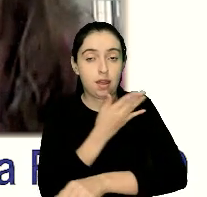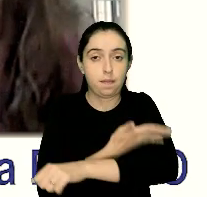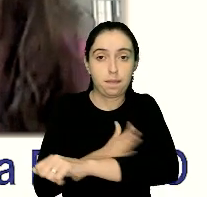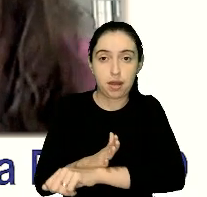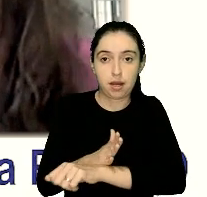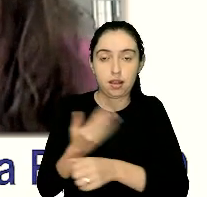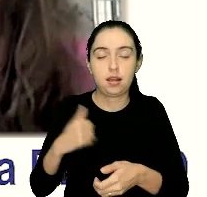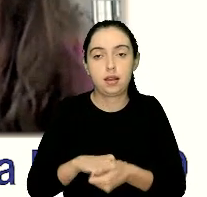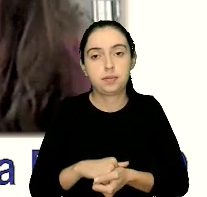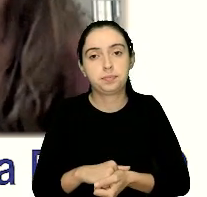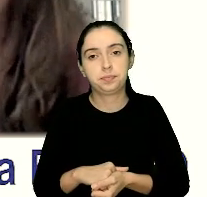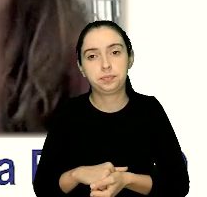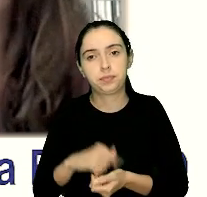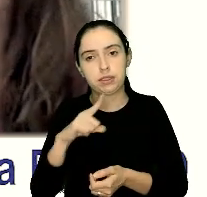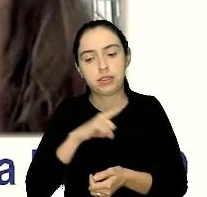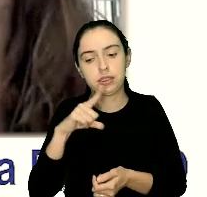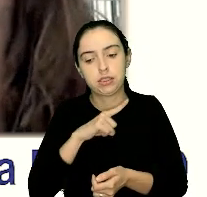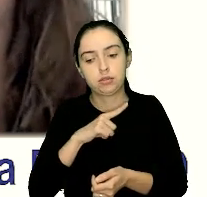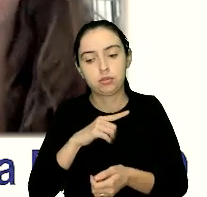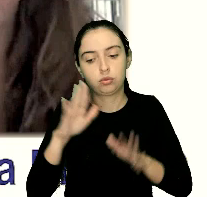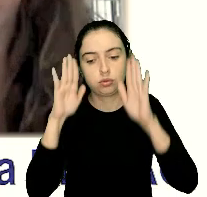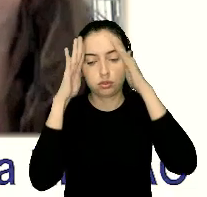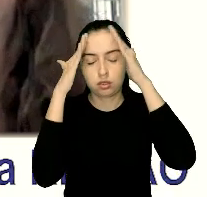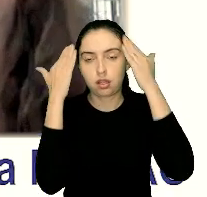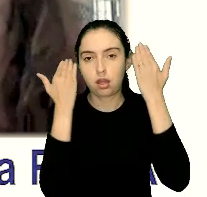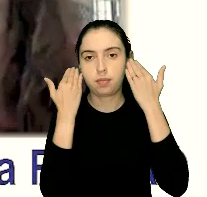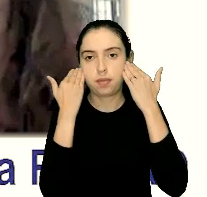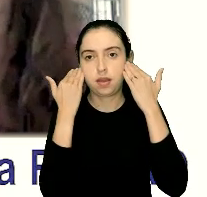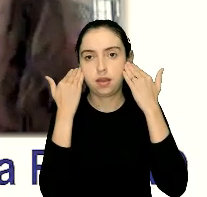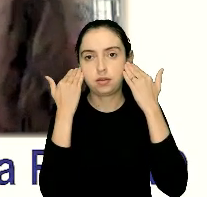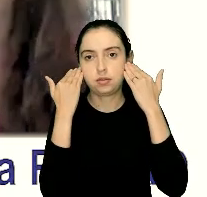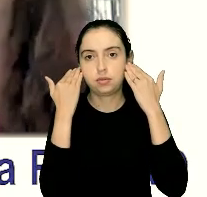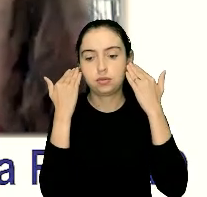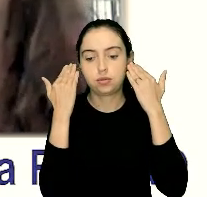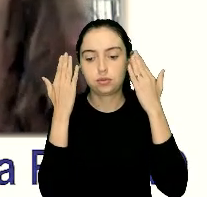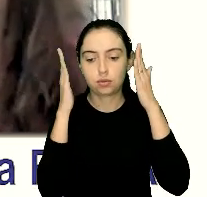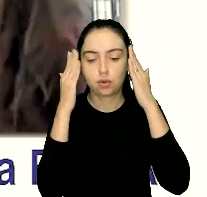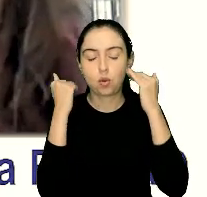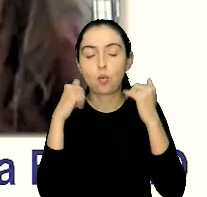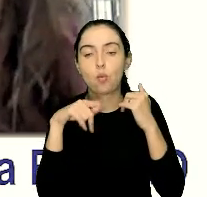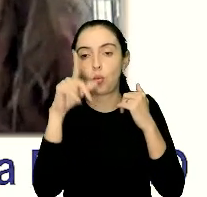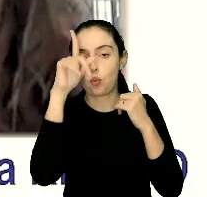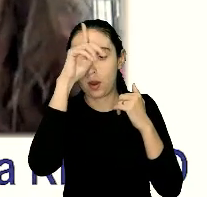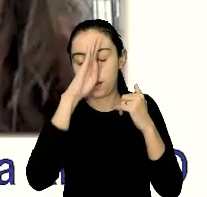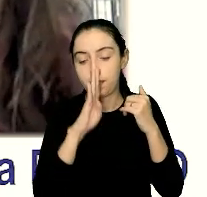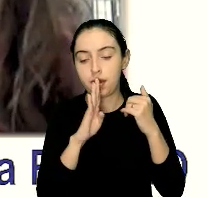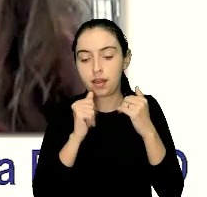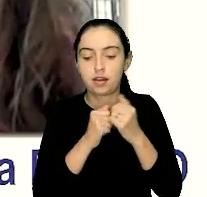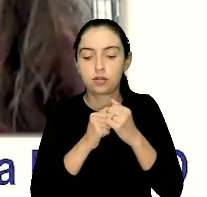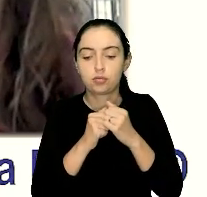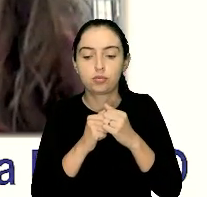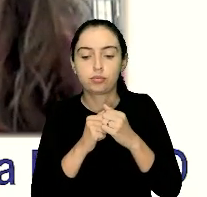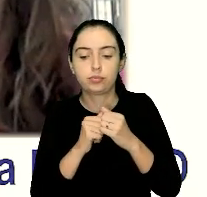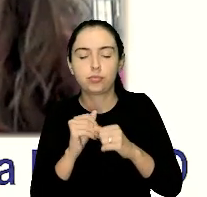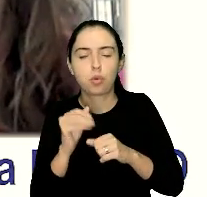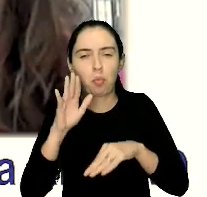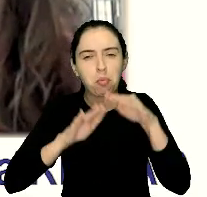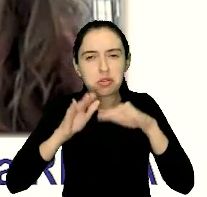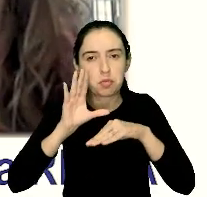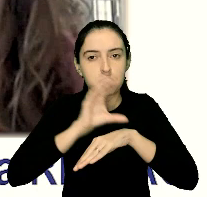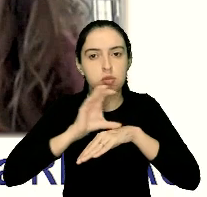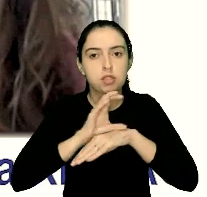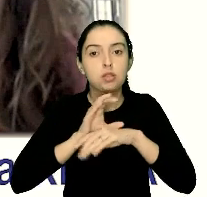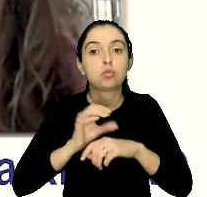os cabelos loiros, mais acinzentados, eu uso óculos, é um óculos de